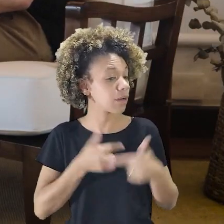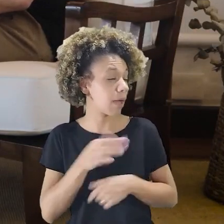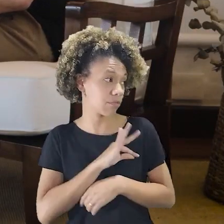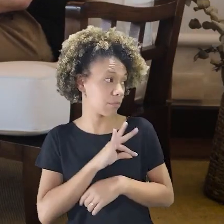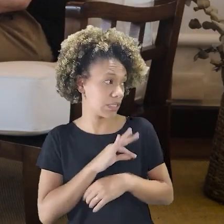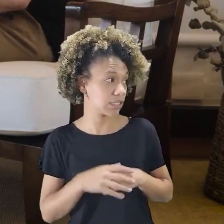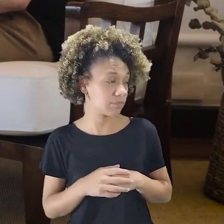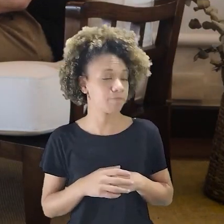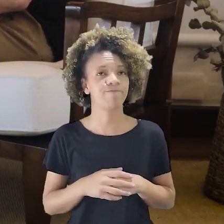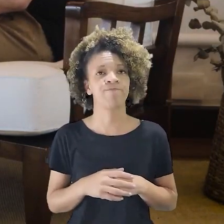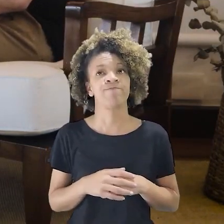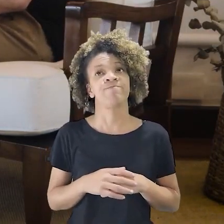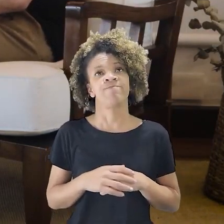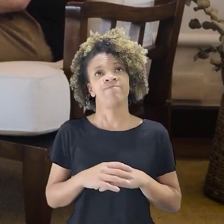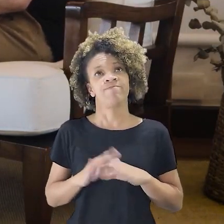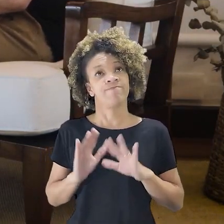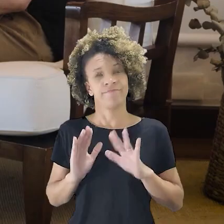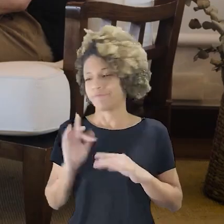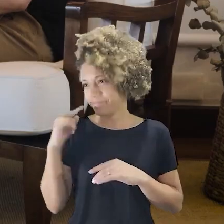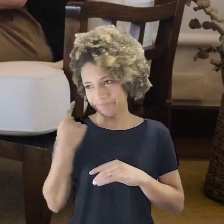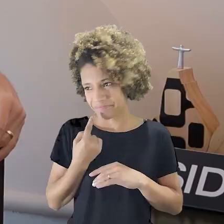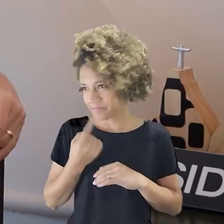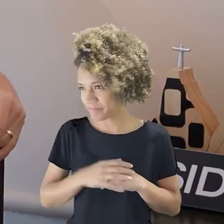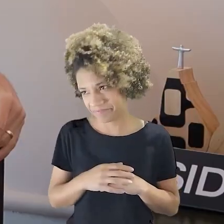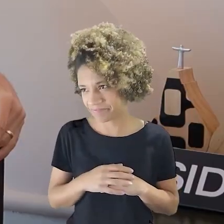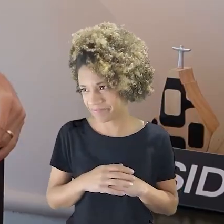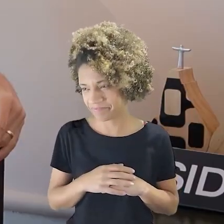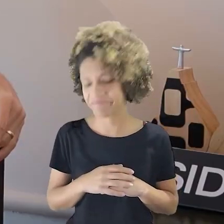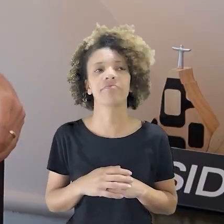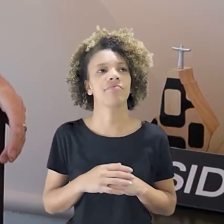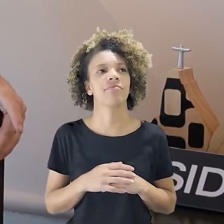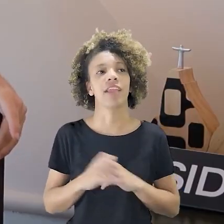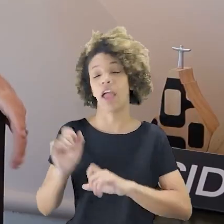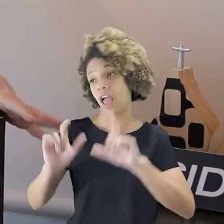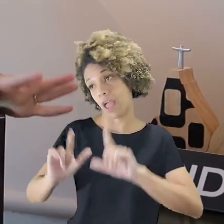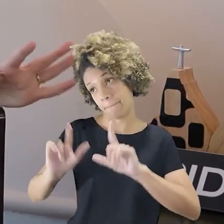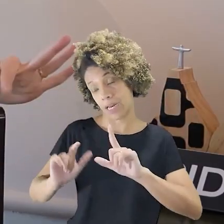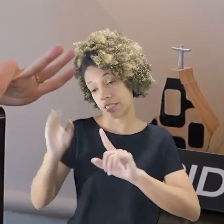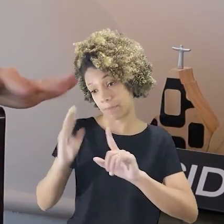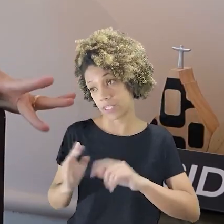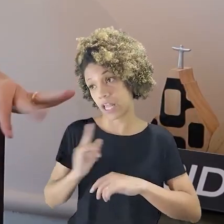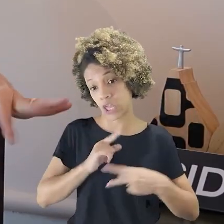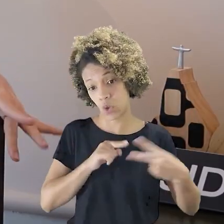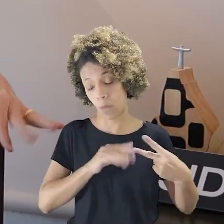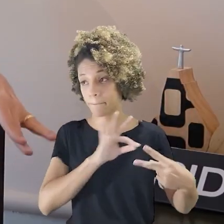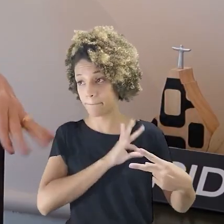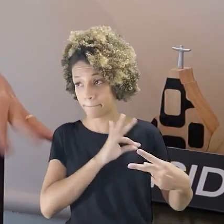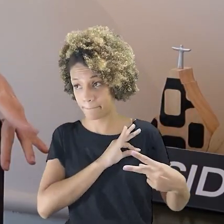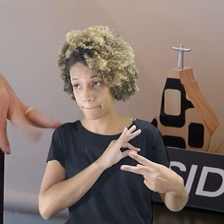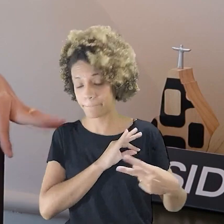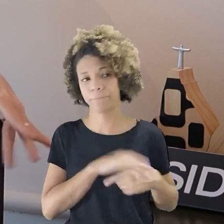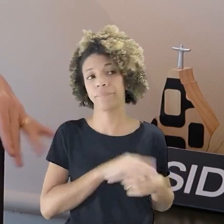polícia? Rapaz, olha aqui, que coisa de louco. A imprensa brasileira está cobrando duas polícias hoje a